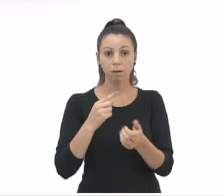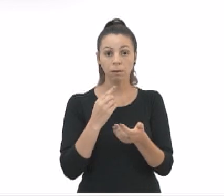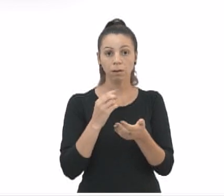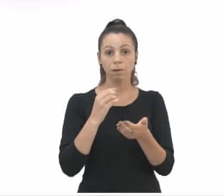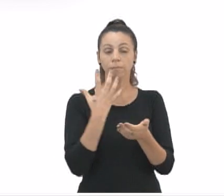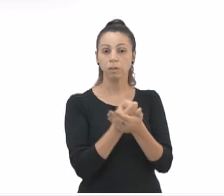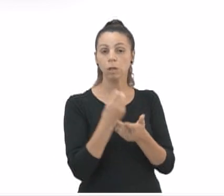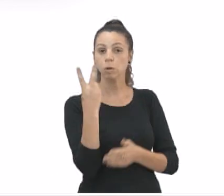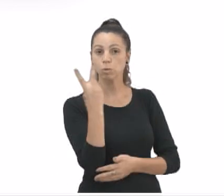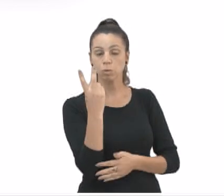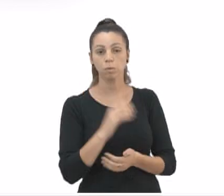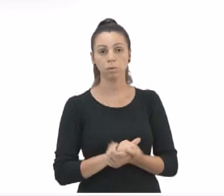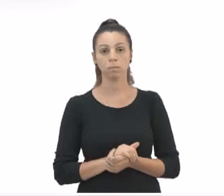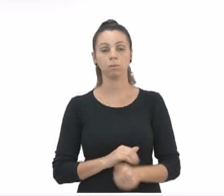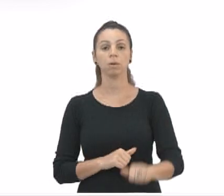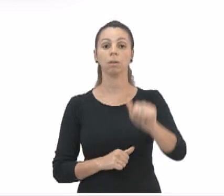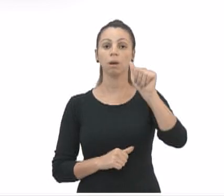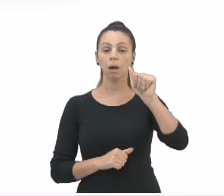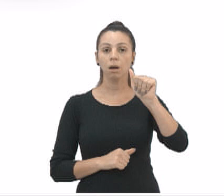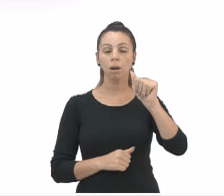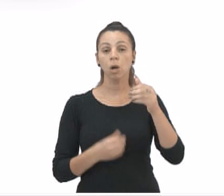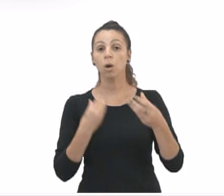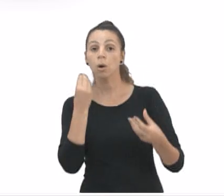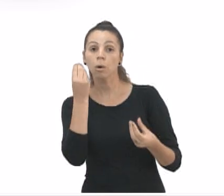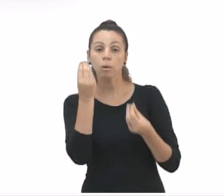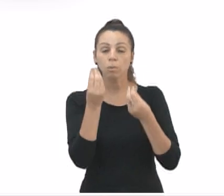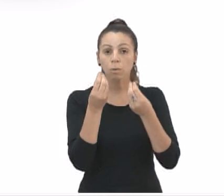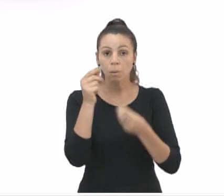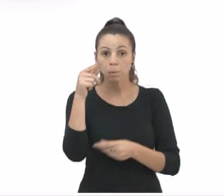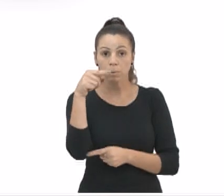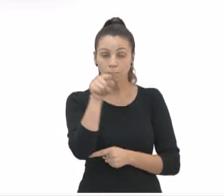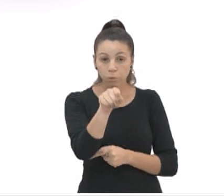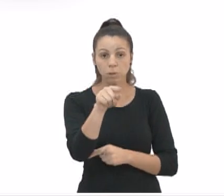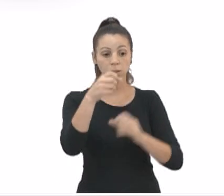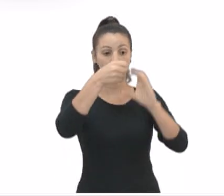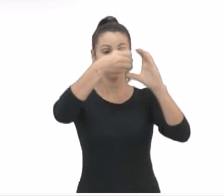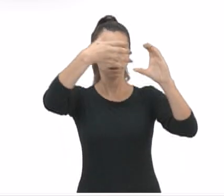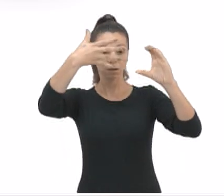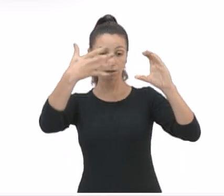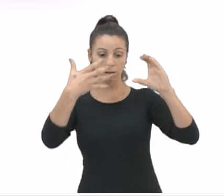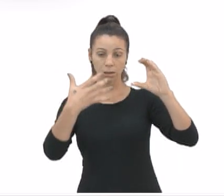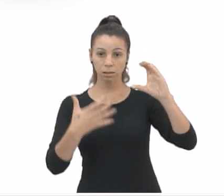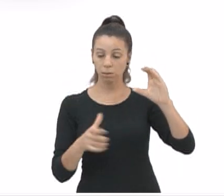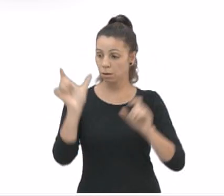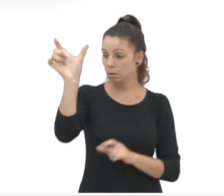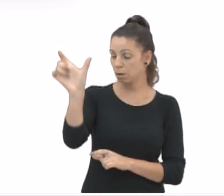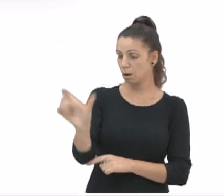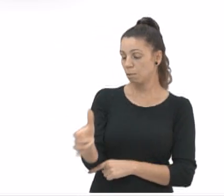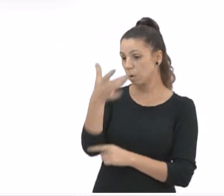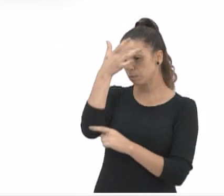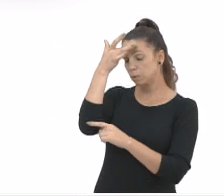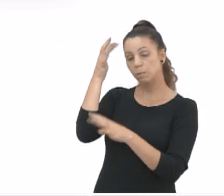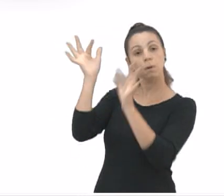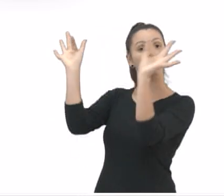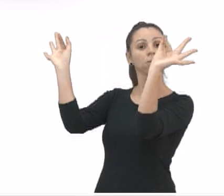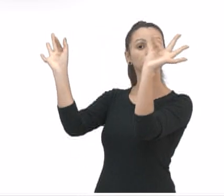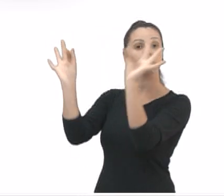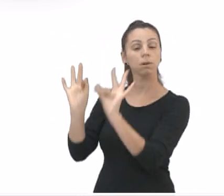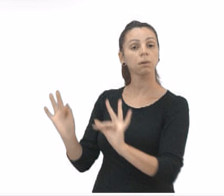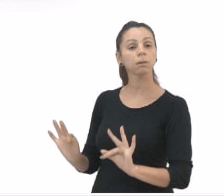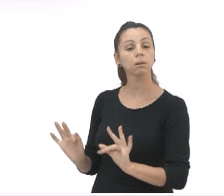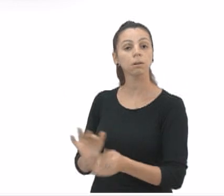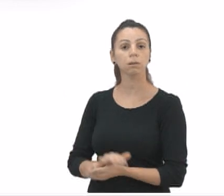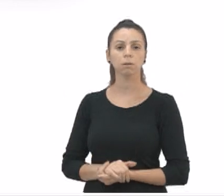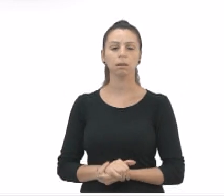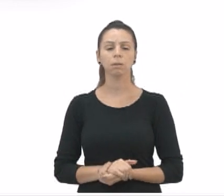A. Como você caracterizaria uma pessoa feliz? E o